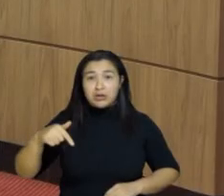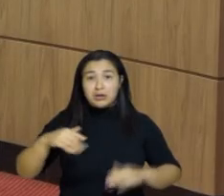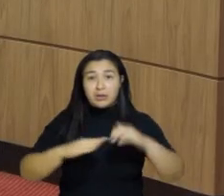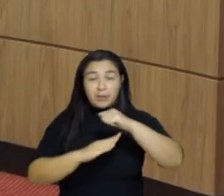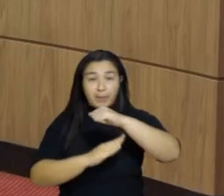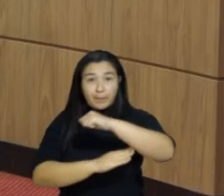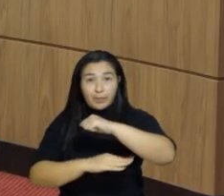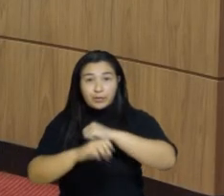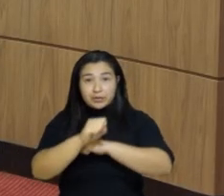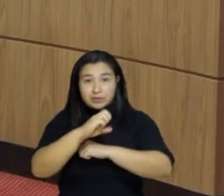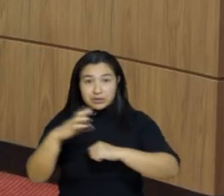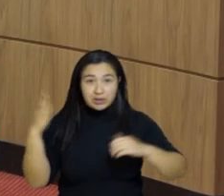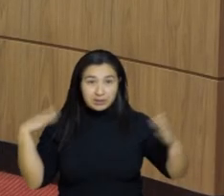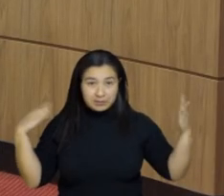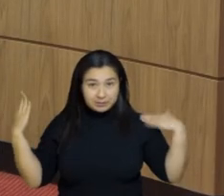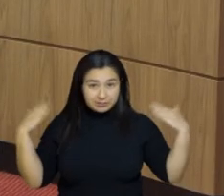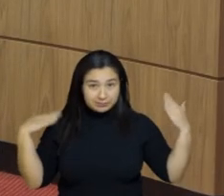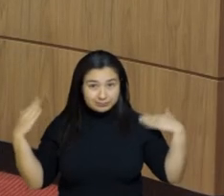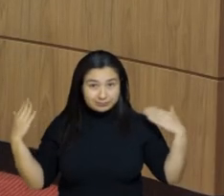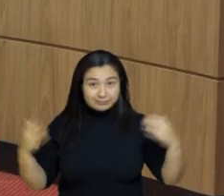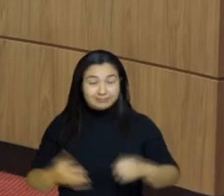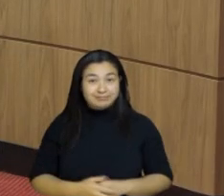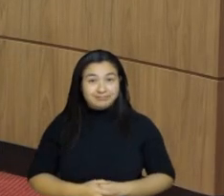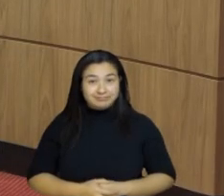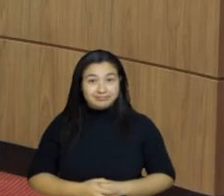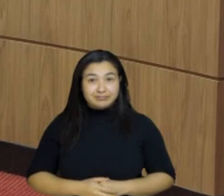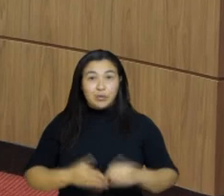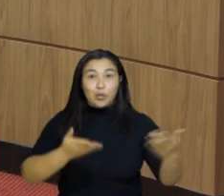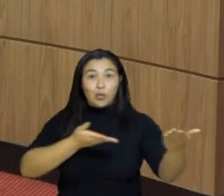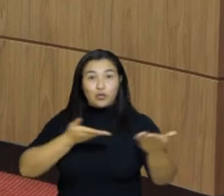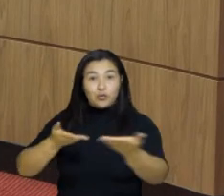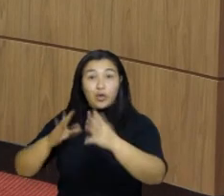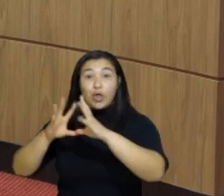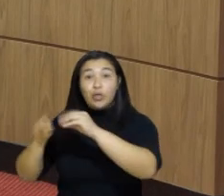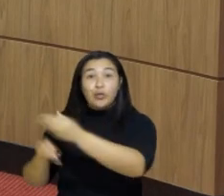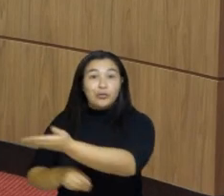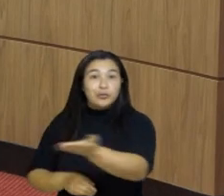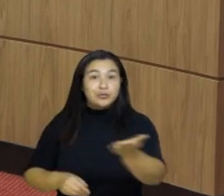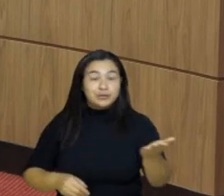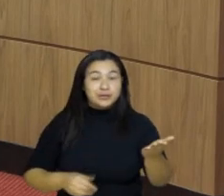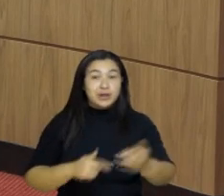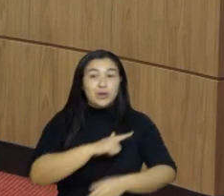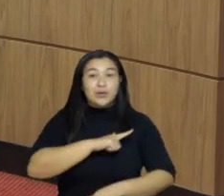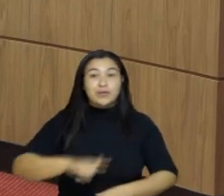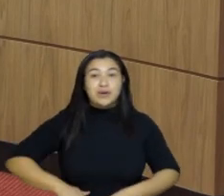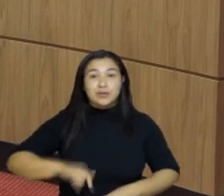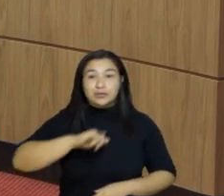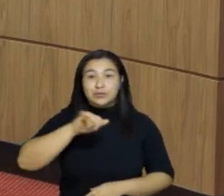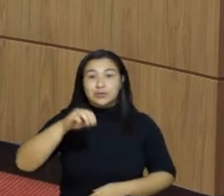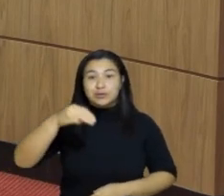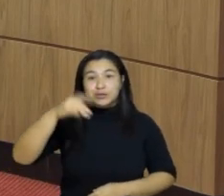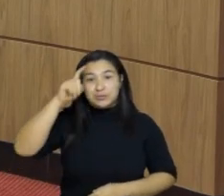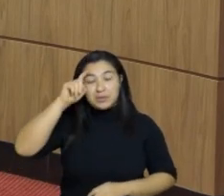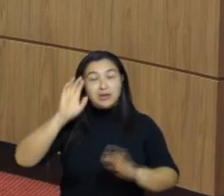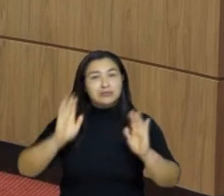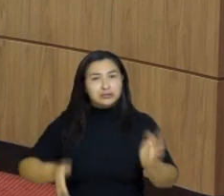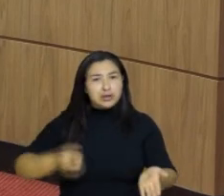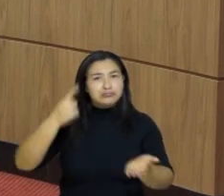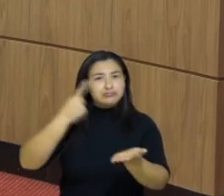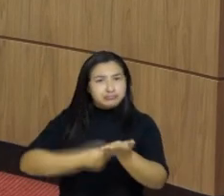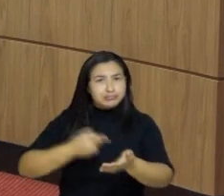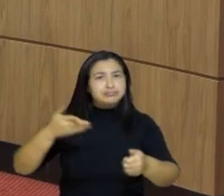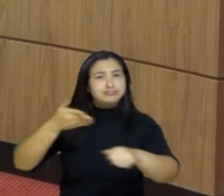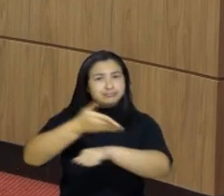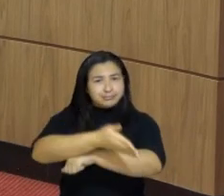né, extensivo a todos os colegas, deputados, deputadas, como o comandante falou. Nosso governador Jorginho Melo também já confirmou presença no evento,